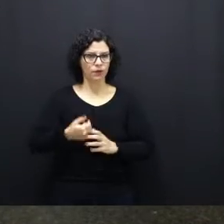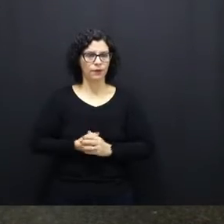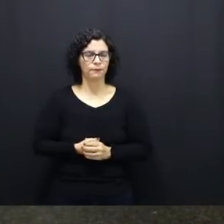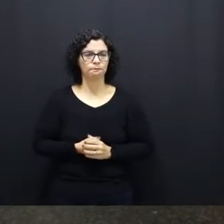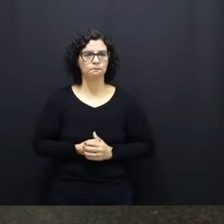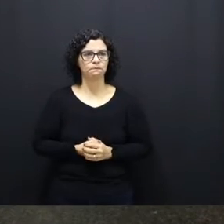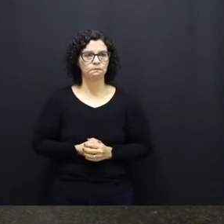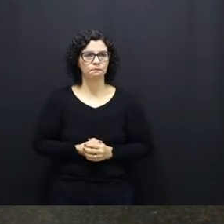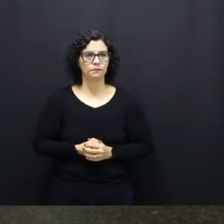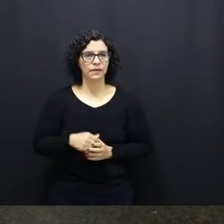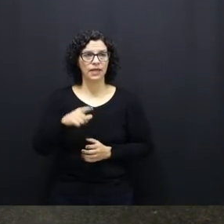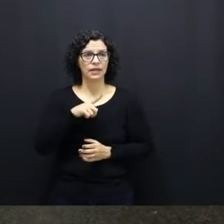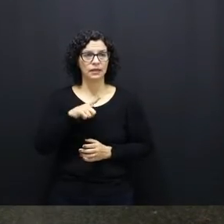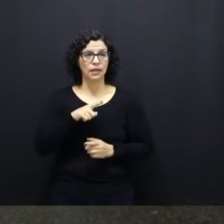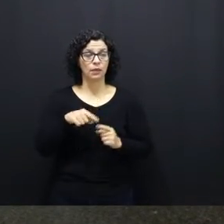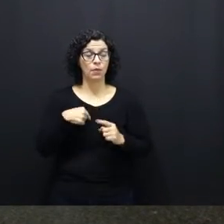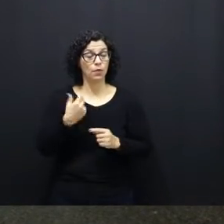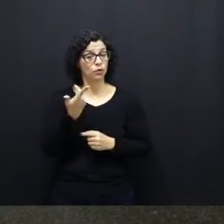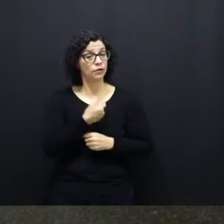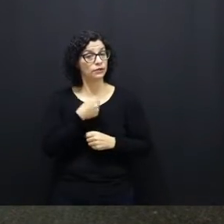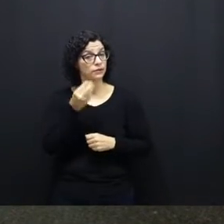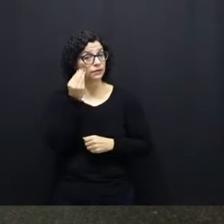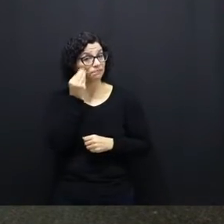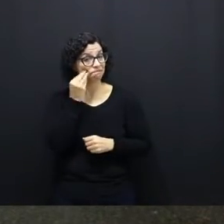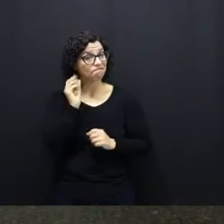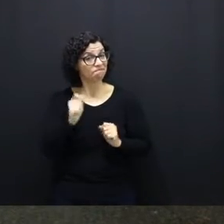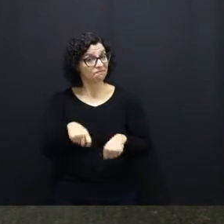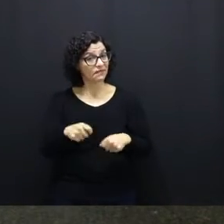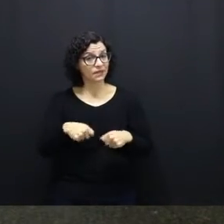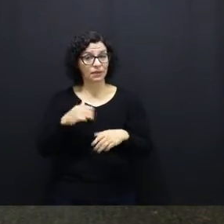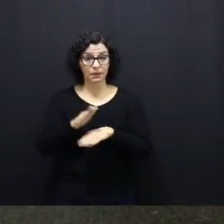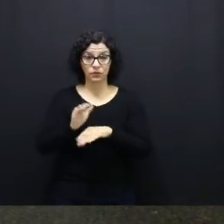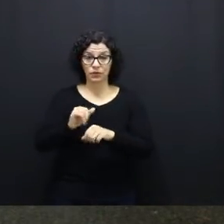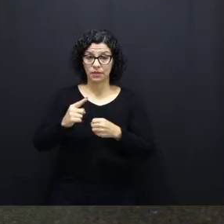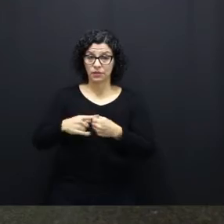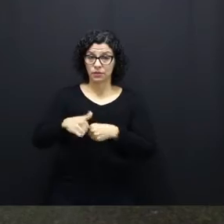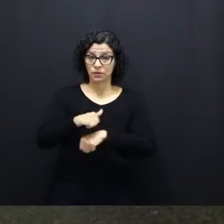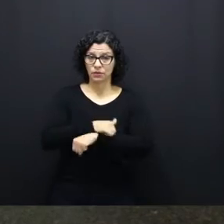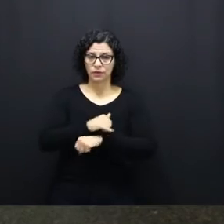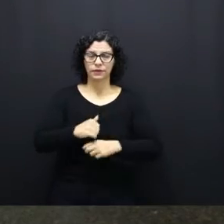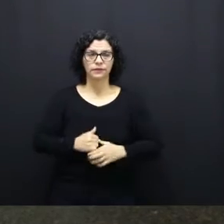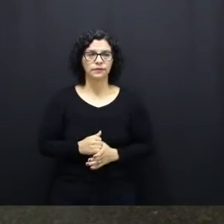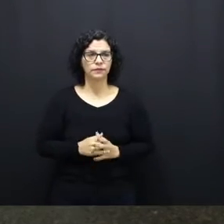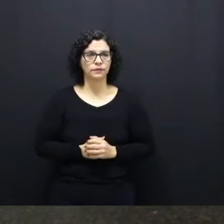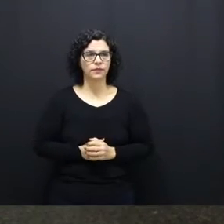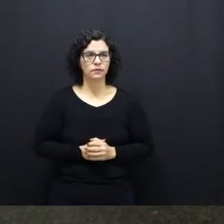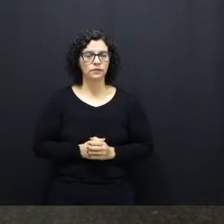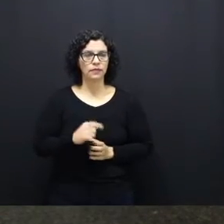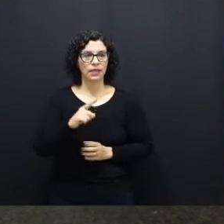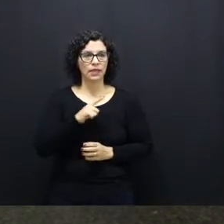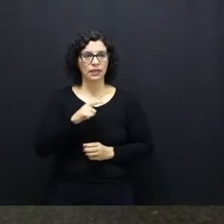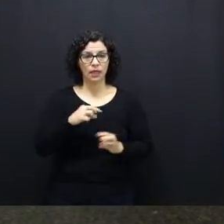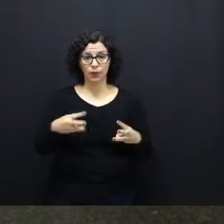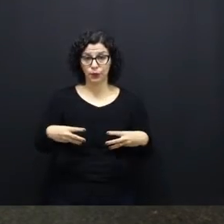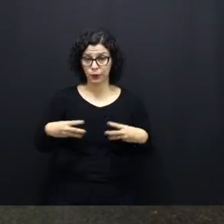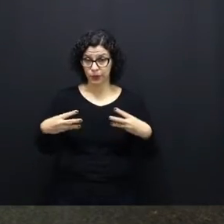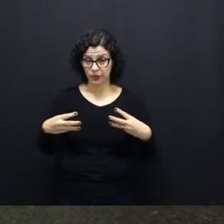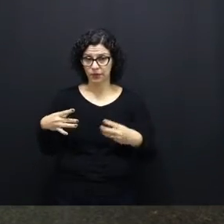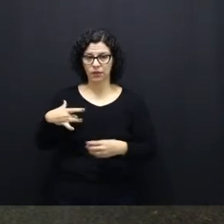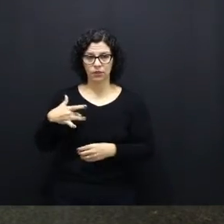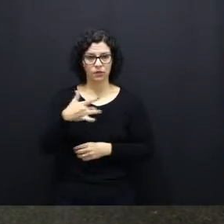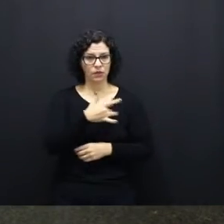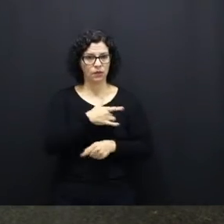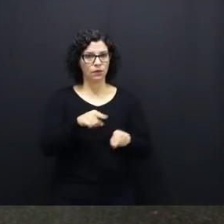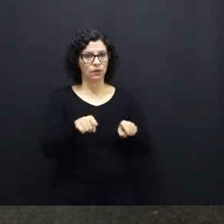satisfatório são esperando uma boa expectativa para São José não existe no Ministério da Saúde também